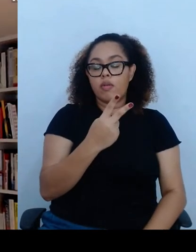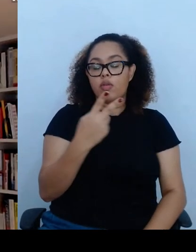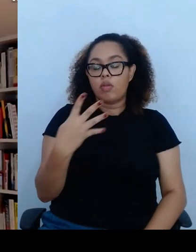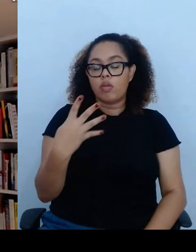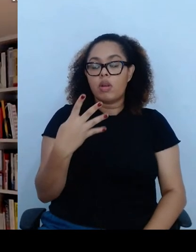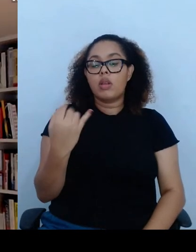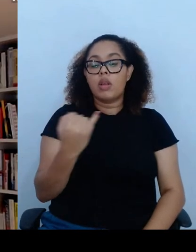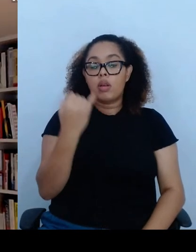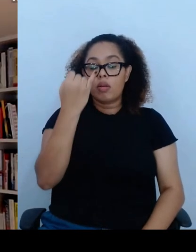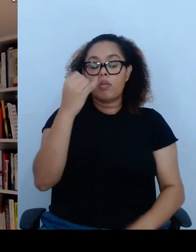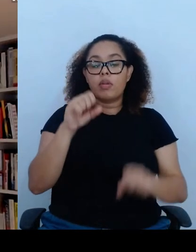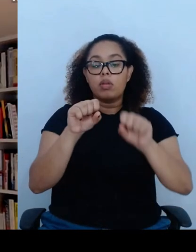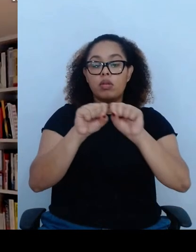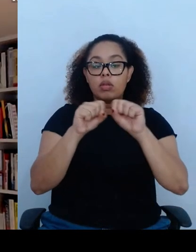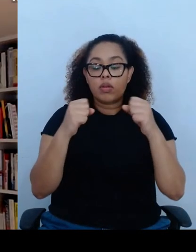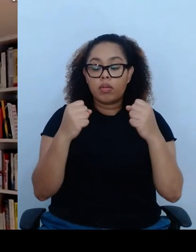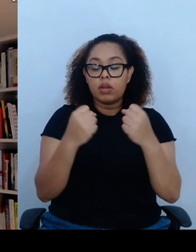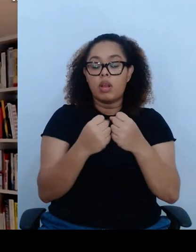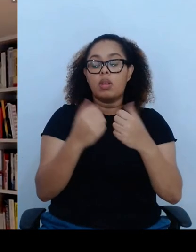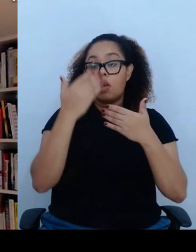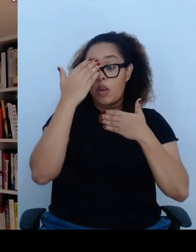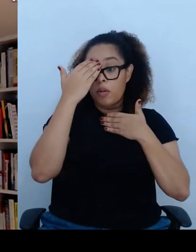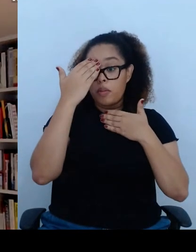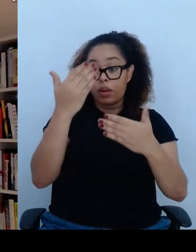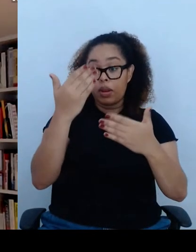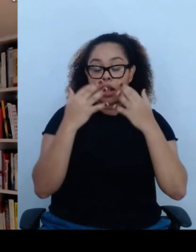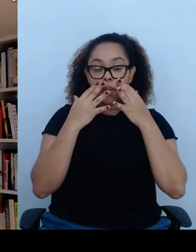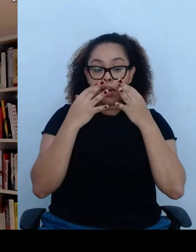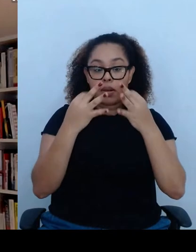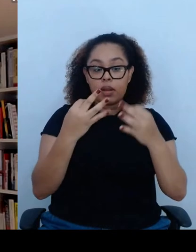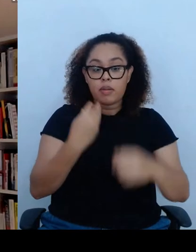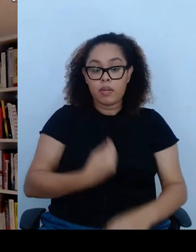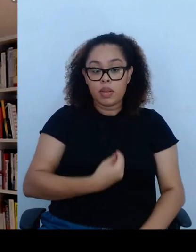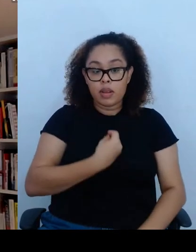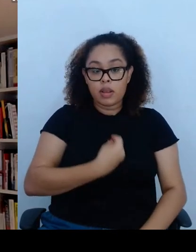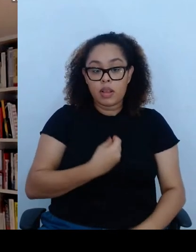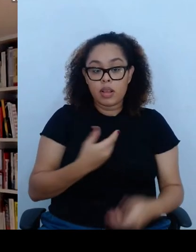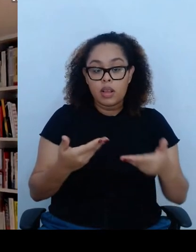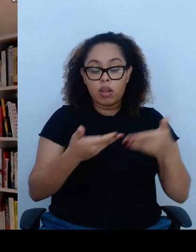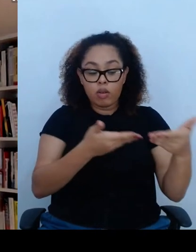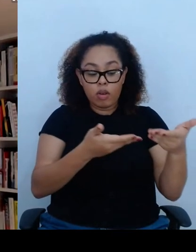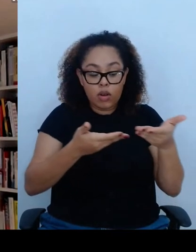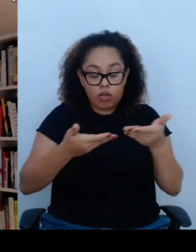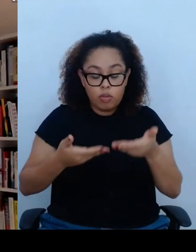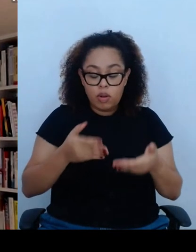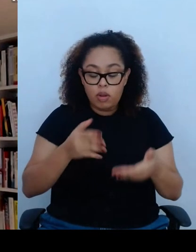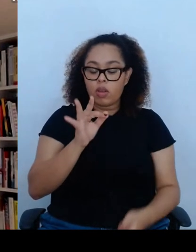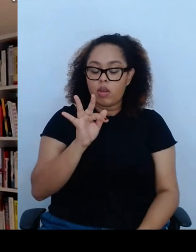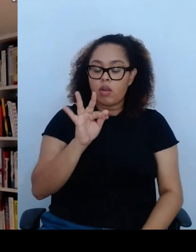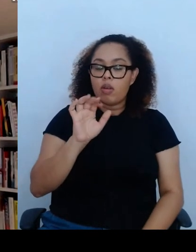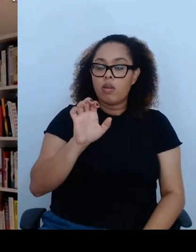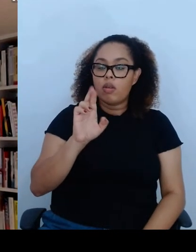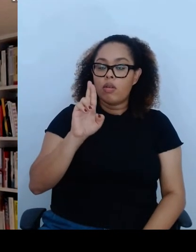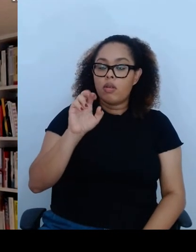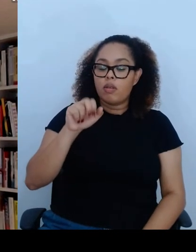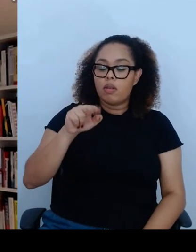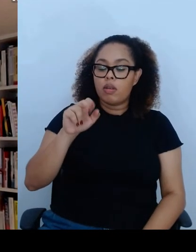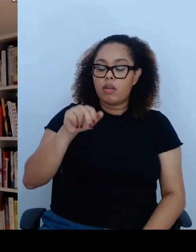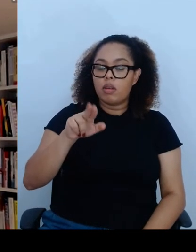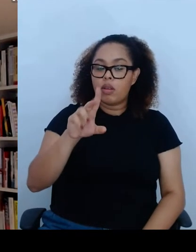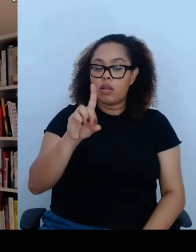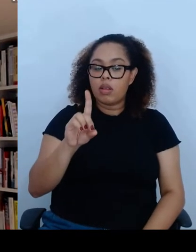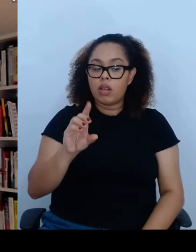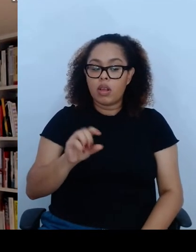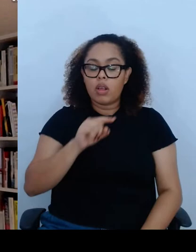Muito obrigado pela atenção e pela presença eu vou passar a palavra alternador Oliva curador que organiza